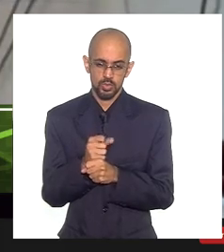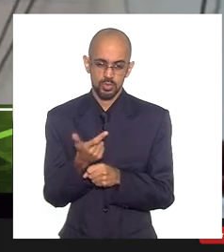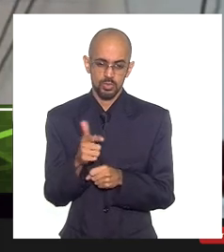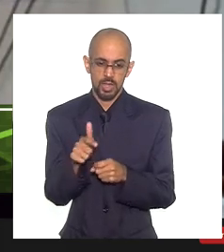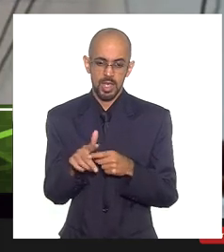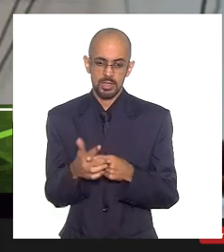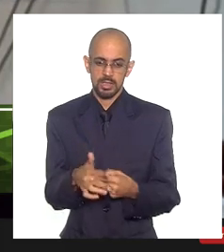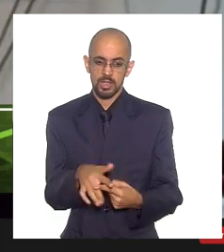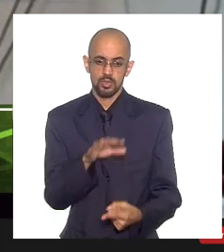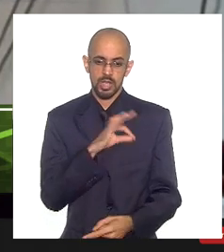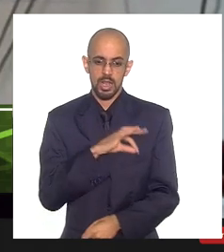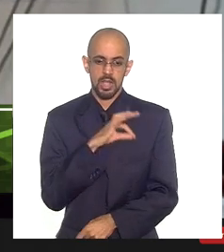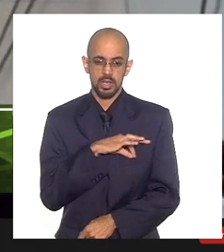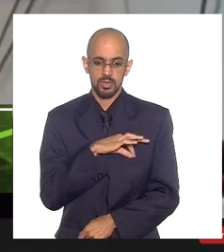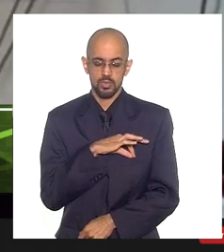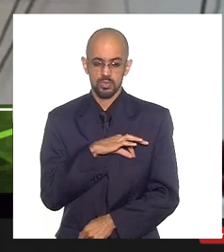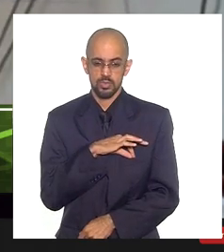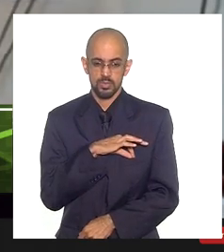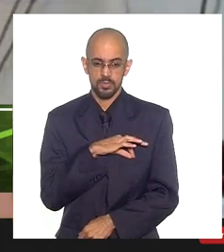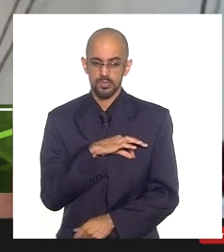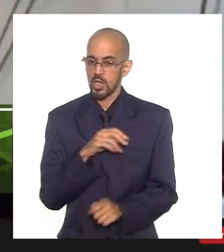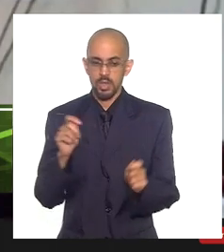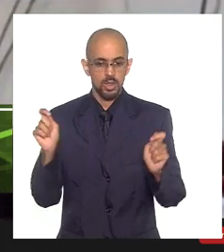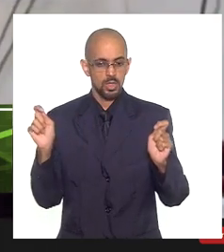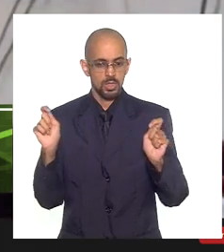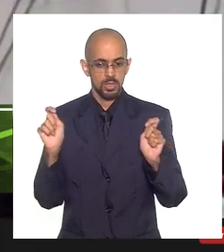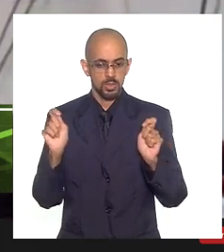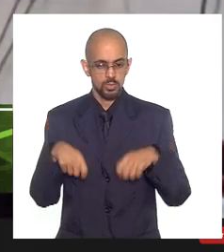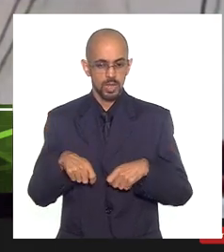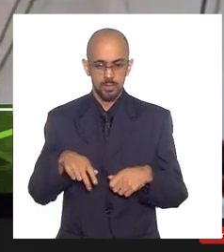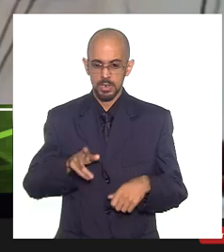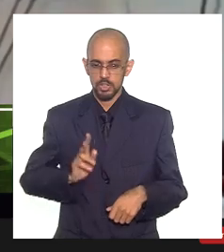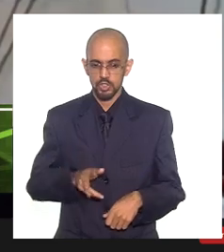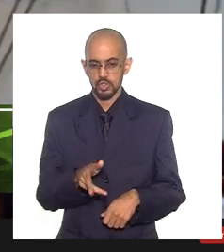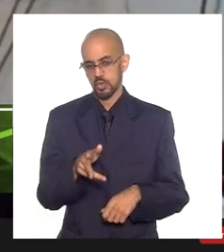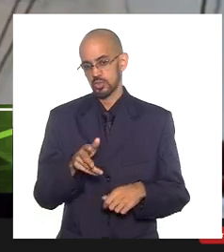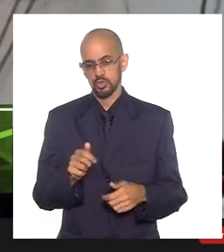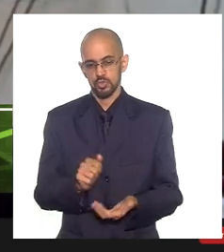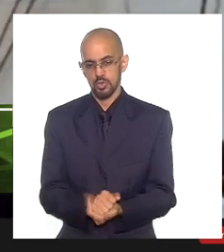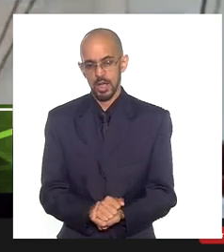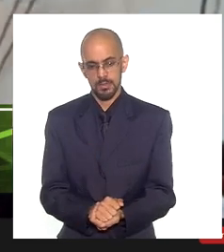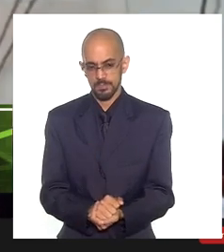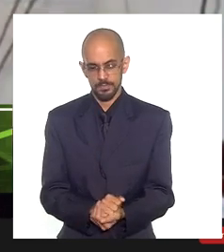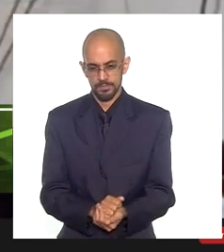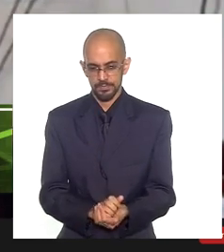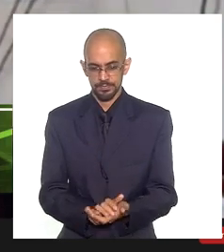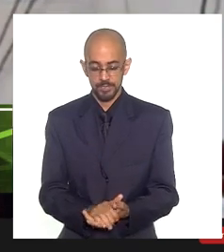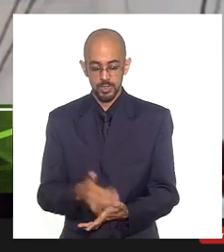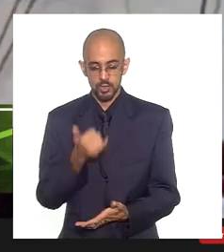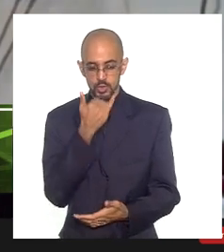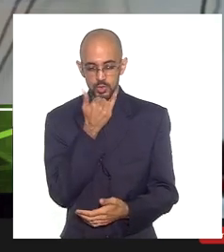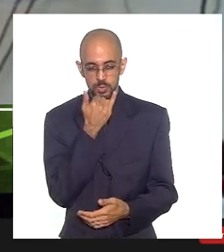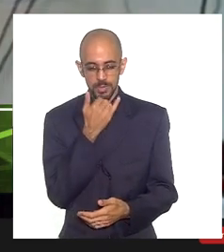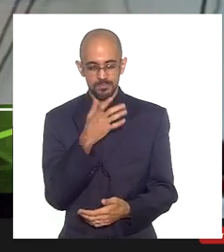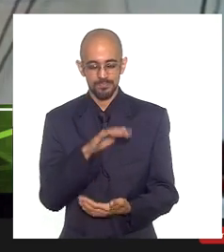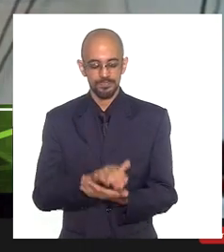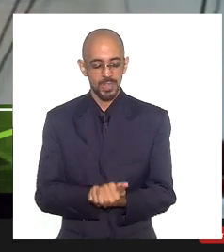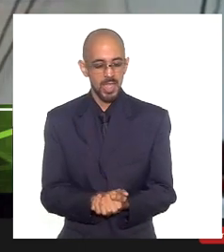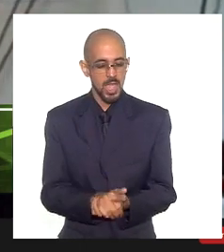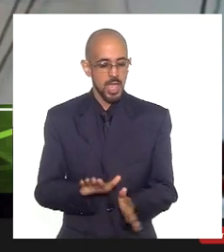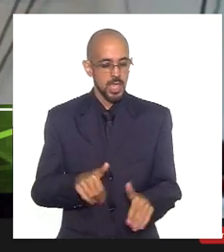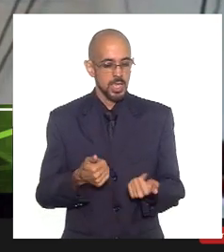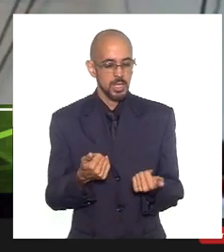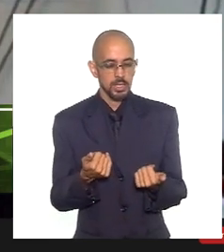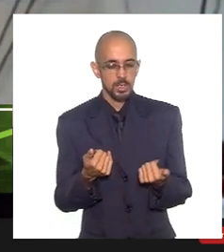salarial não dá para a gente continuar nessa situação desculpa essa é uma